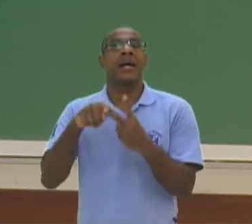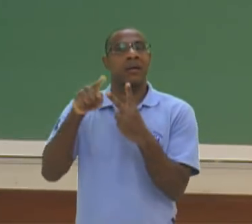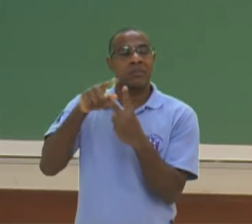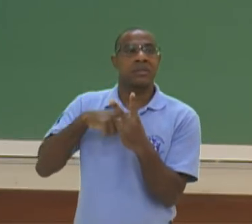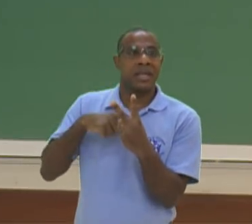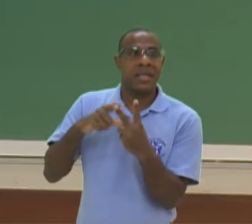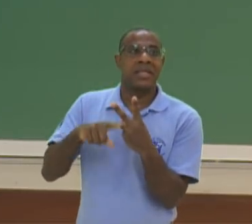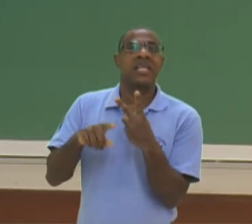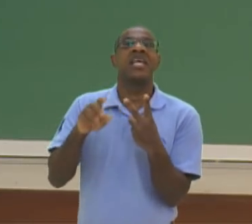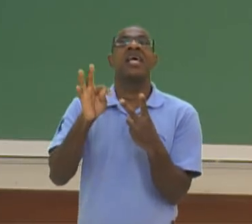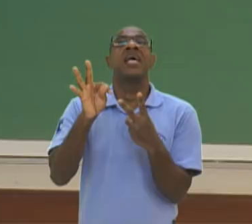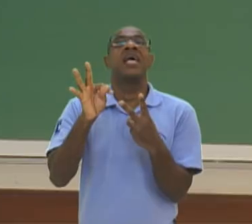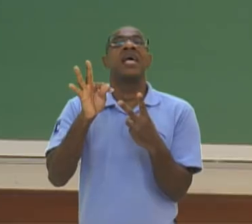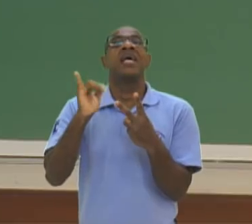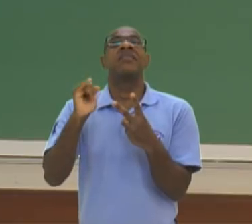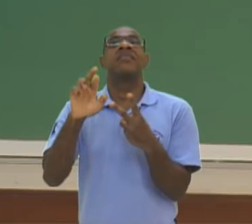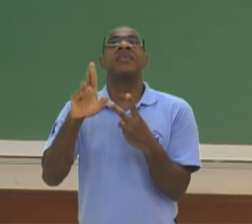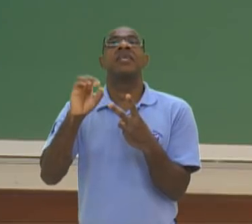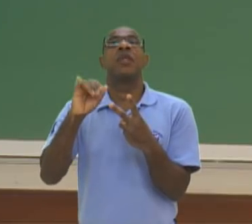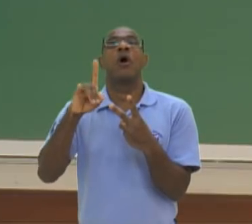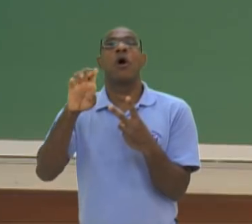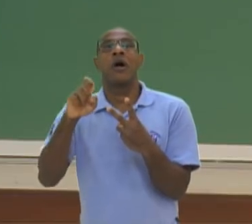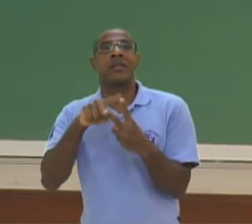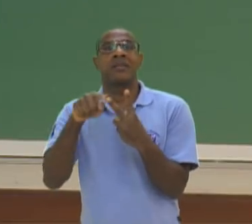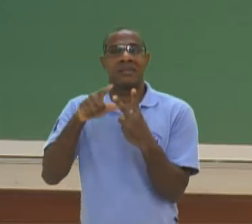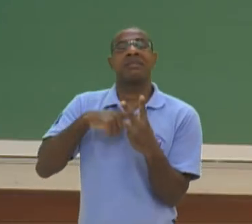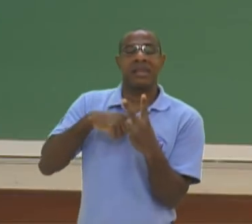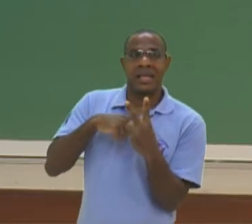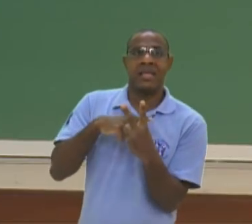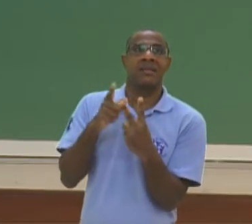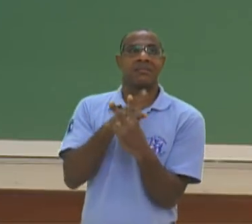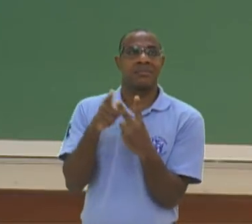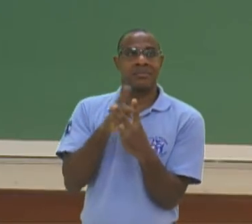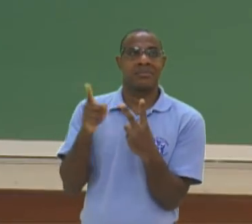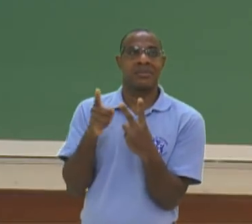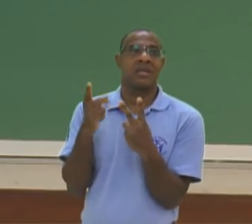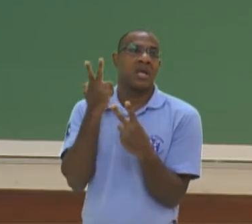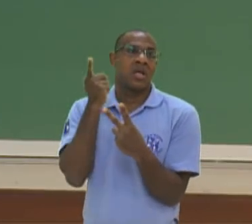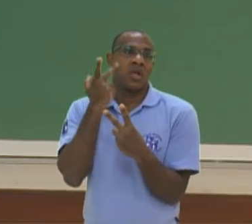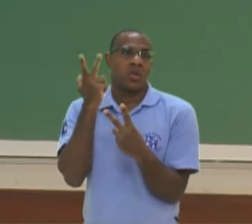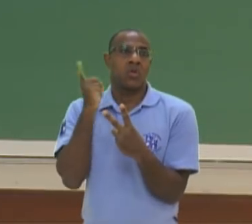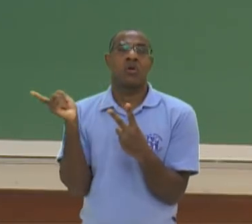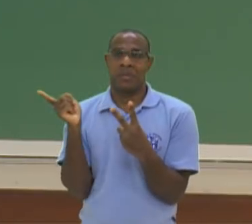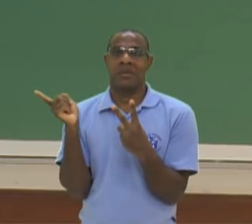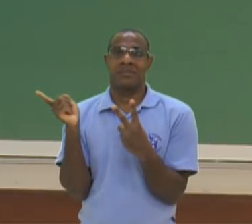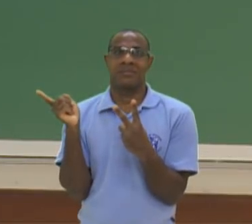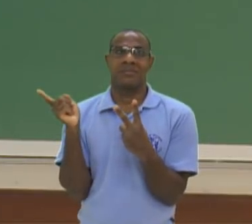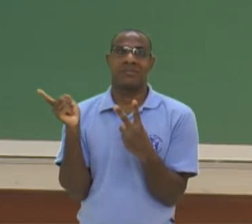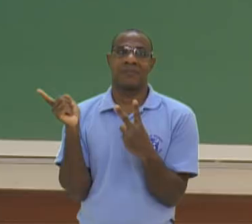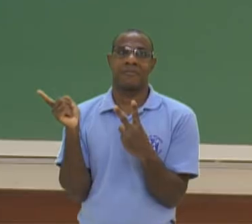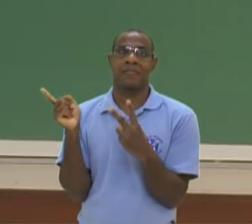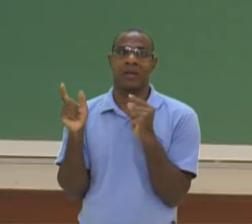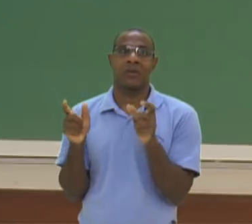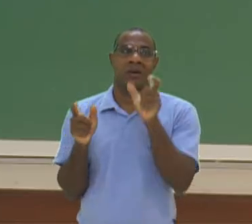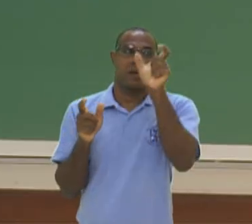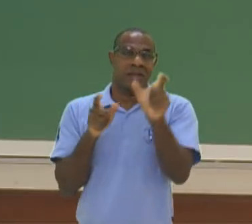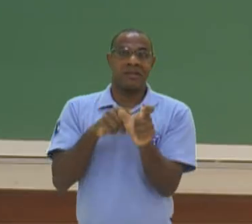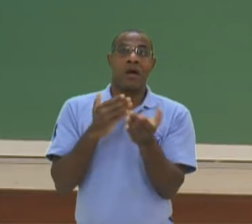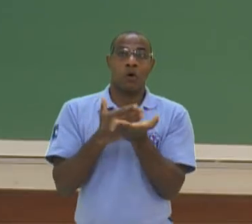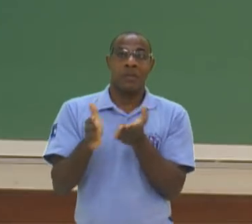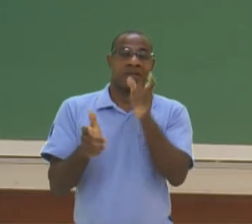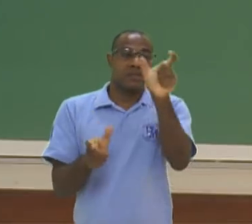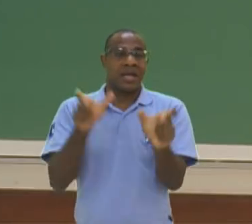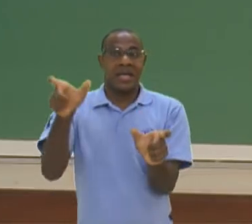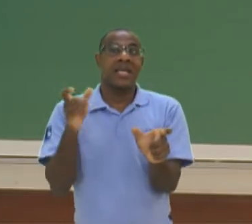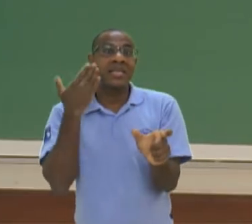tireoides, paratireoides, tá? Então, as outras glândulas, né, são comuns ao homem e à mulher. Então, a gente vai começar